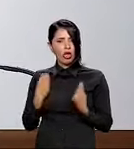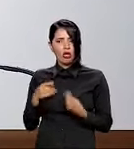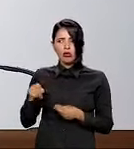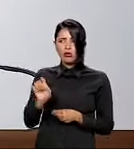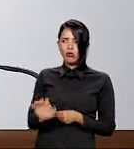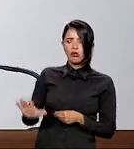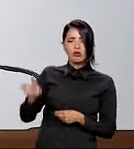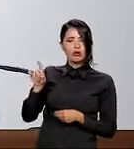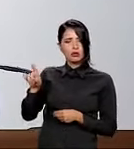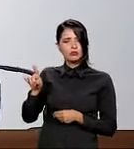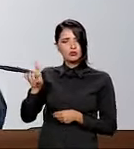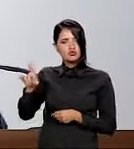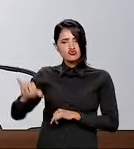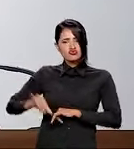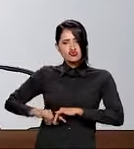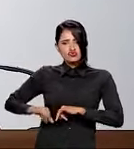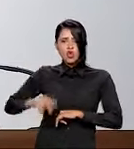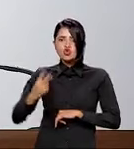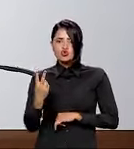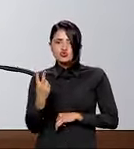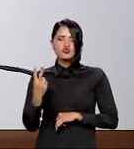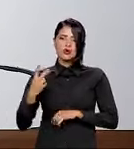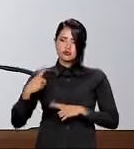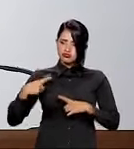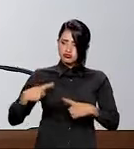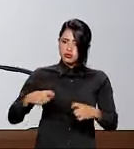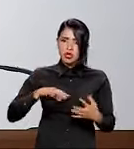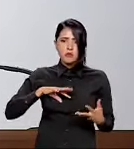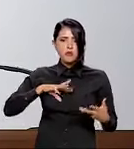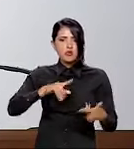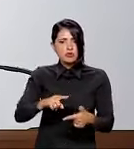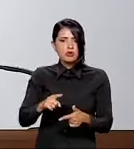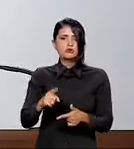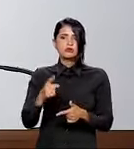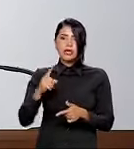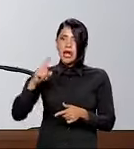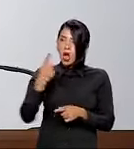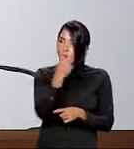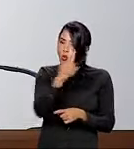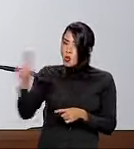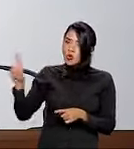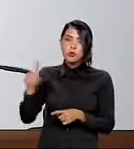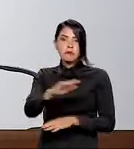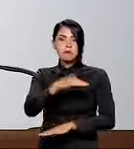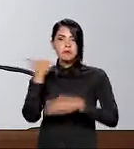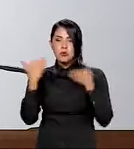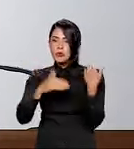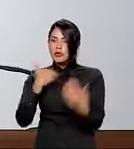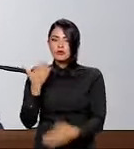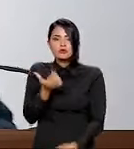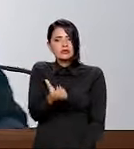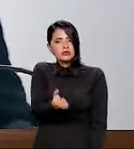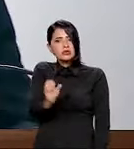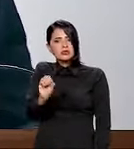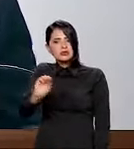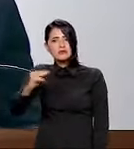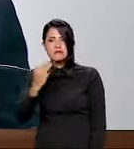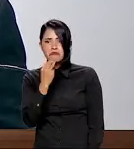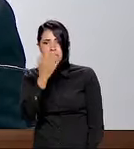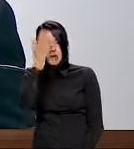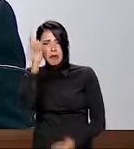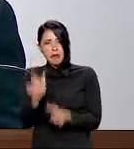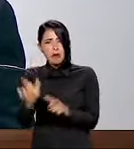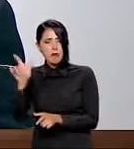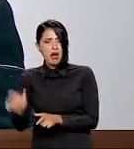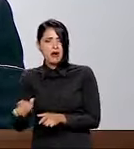continente que sofreu duas guerras mundiais, na última morreram 60 milhões de pessoas,